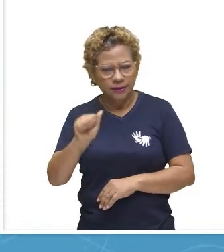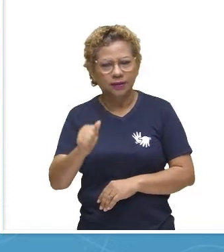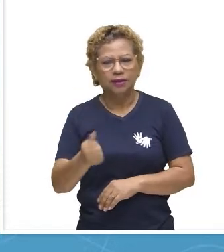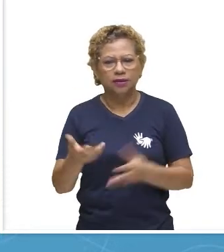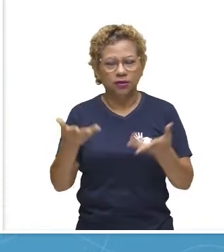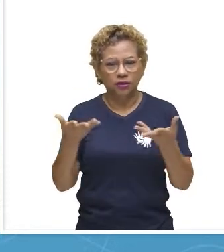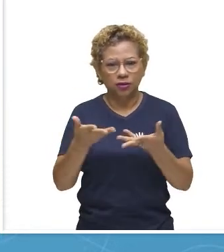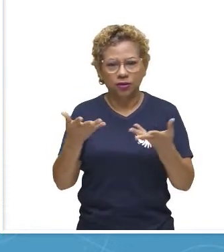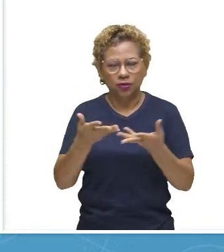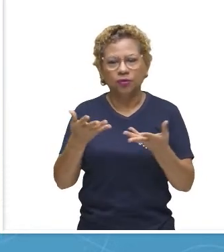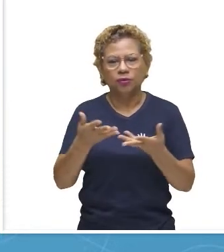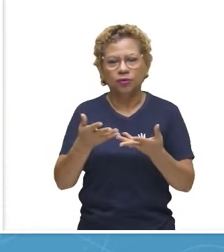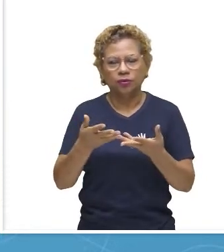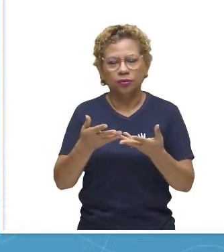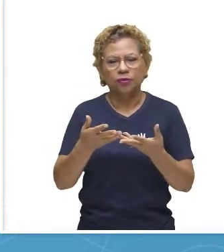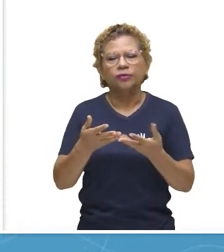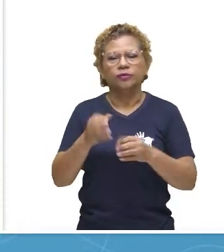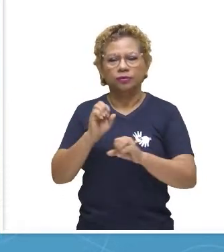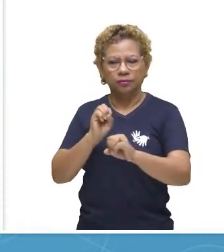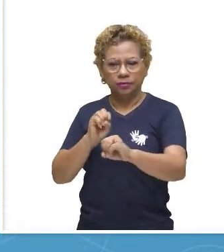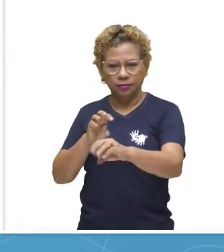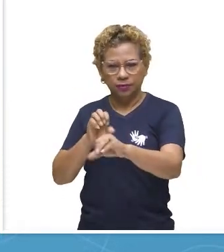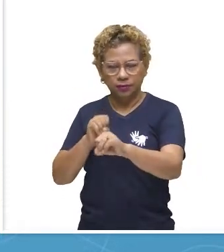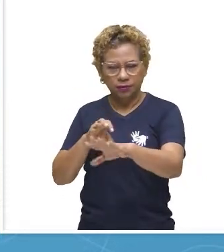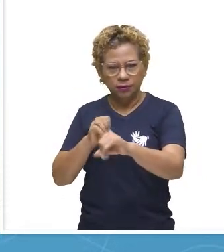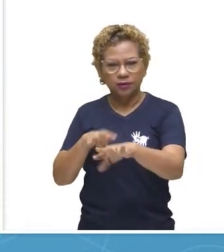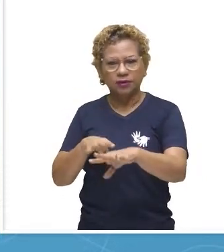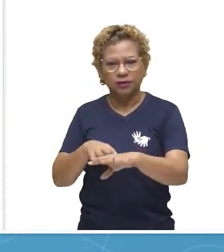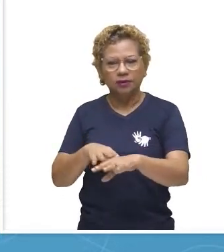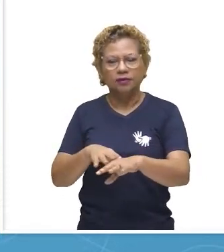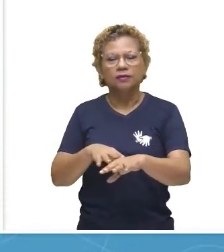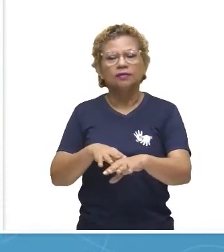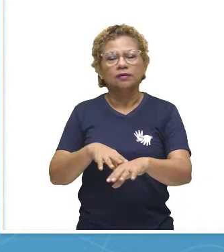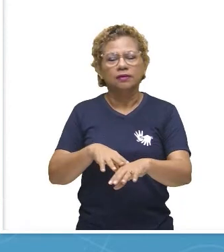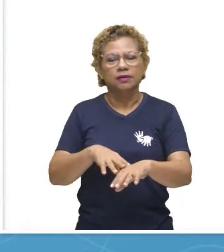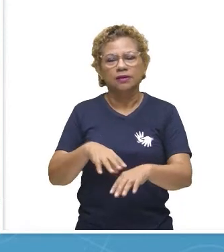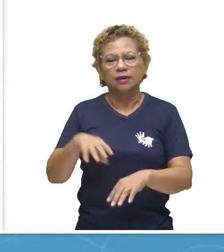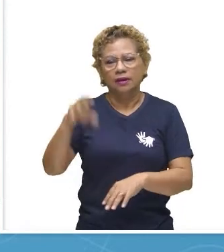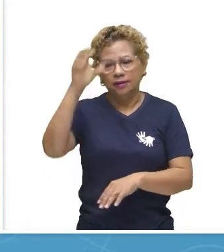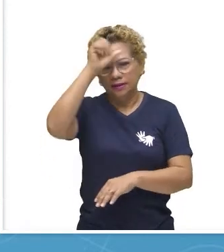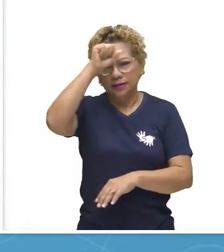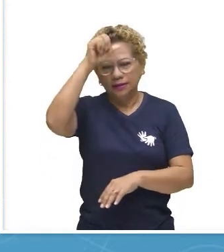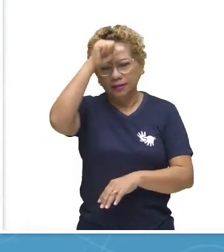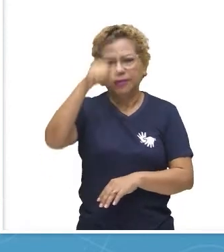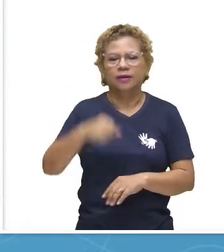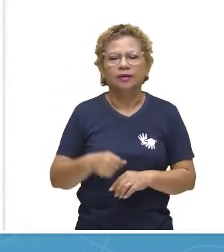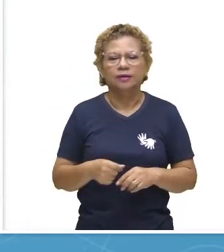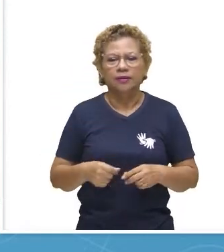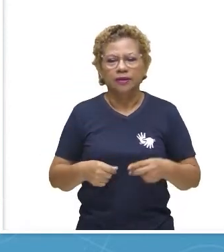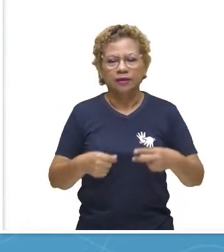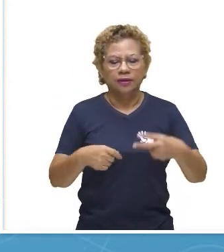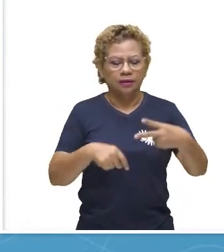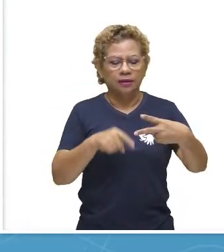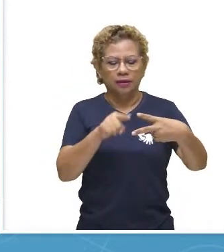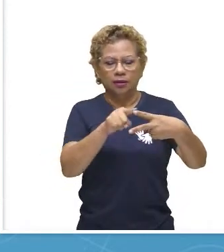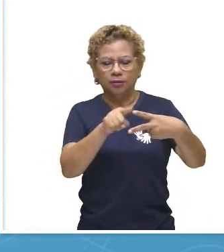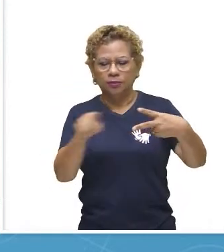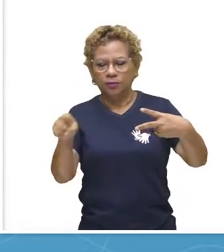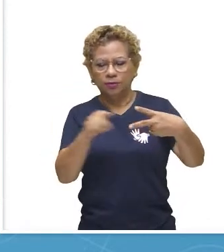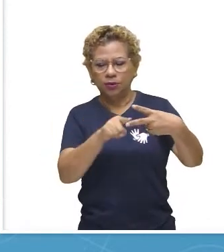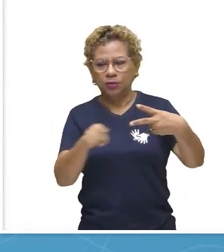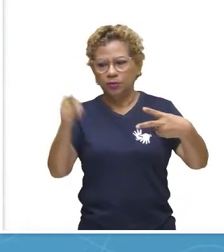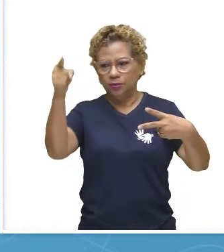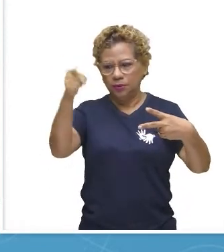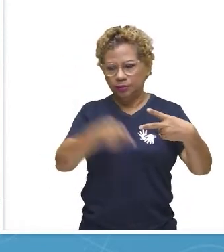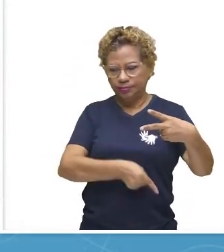aí um pouco sobre as retas paralelas cortadas por uma reta transversal. A gente vai ver